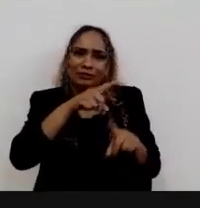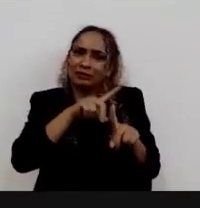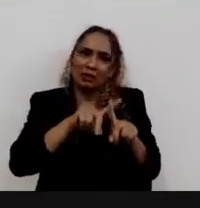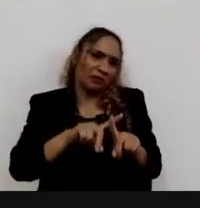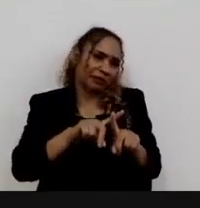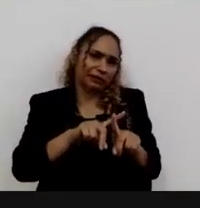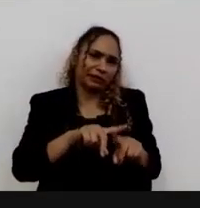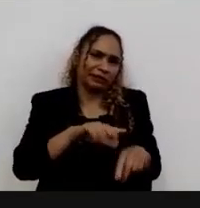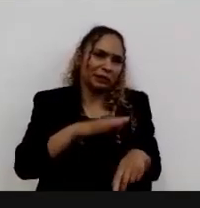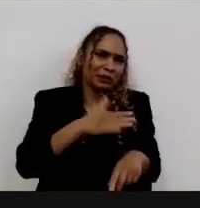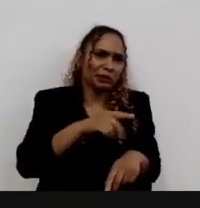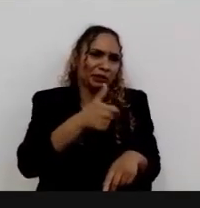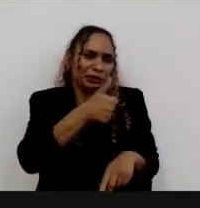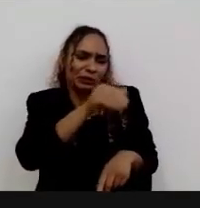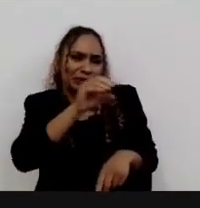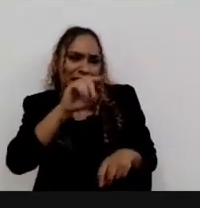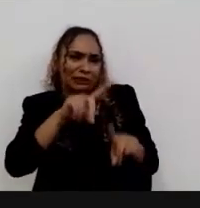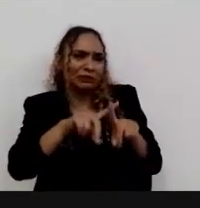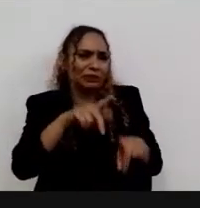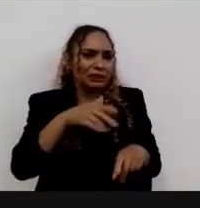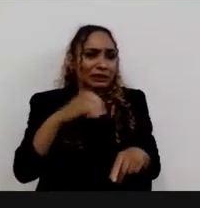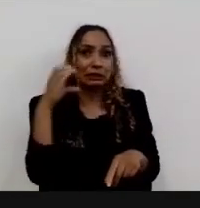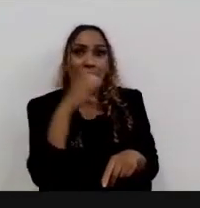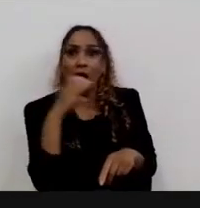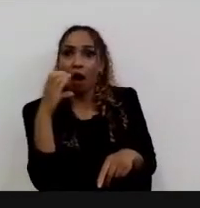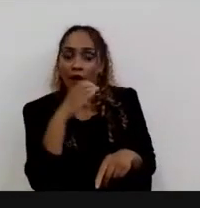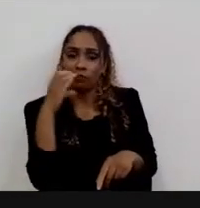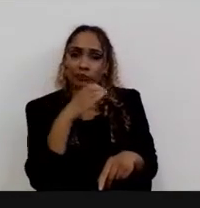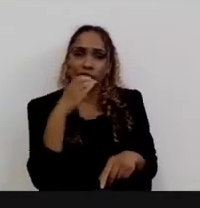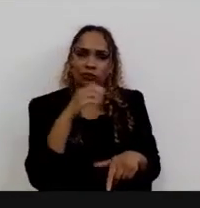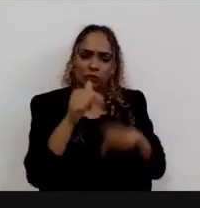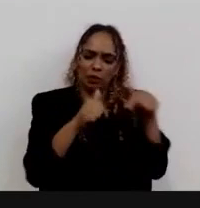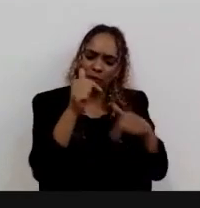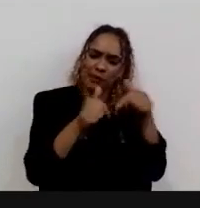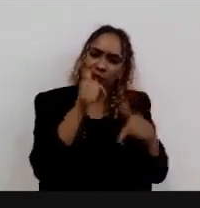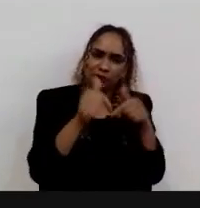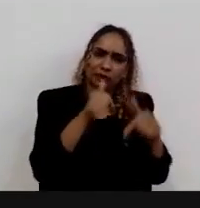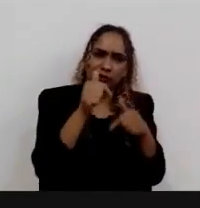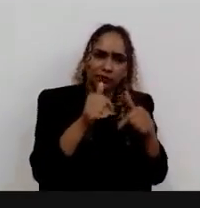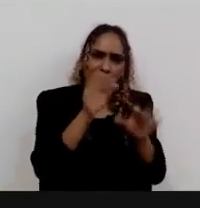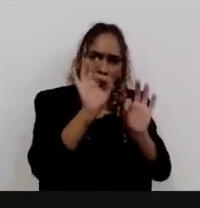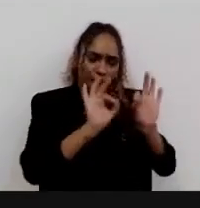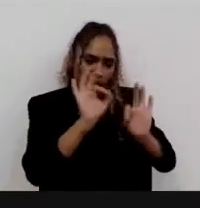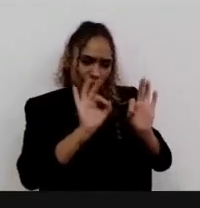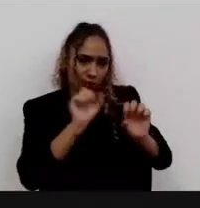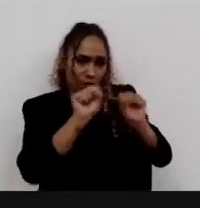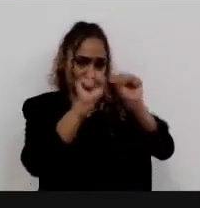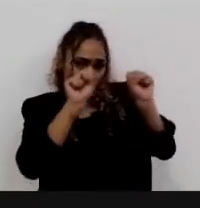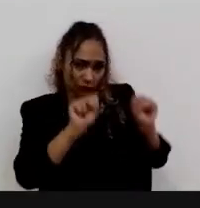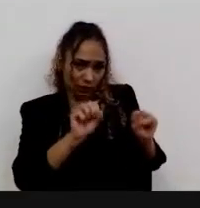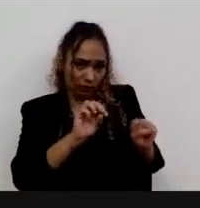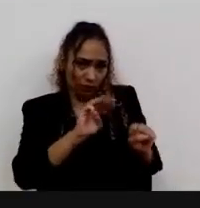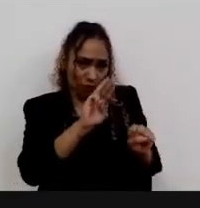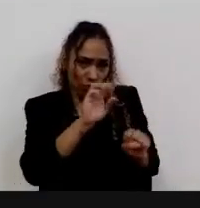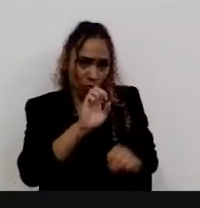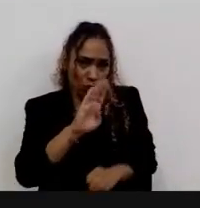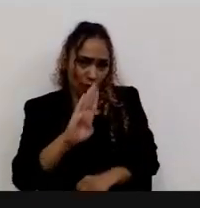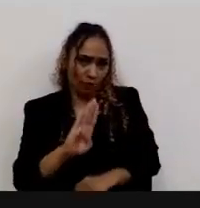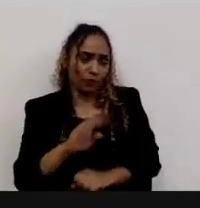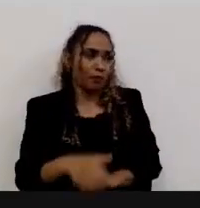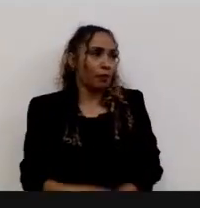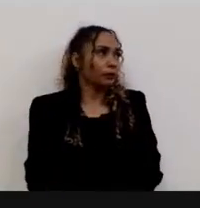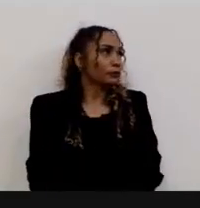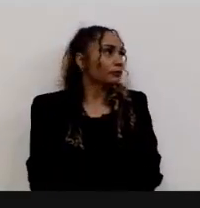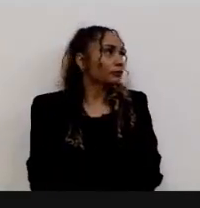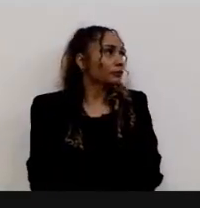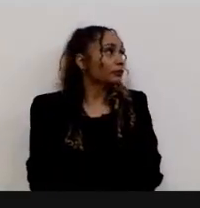menos, 100 vezes mais produtivo por meio da adoção da automação desses sistemas web. Tá bom?